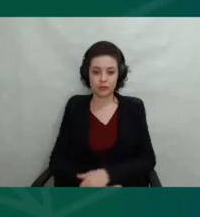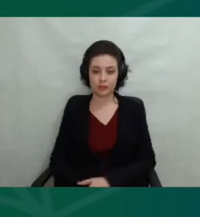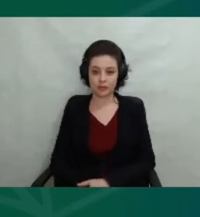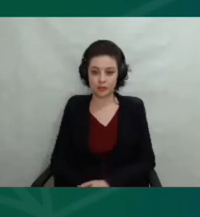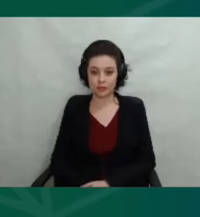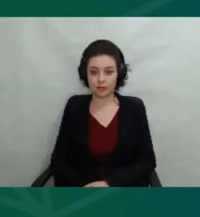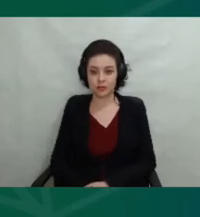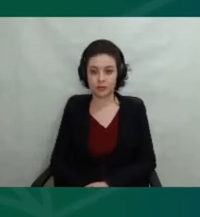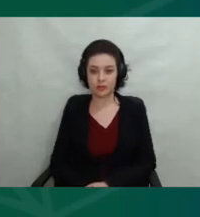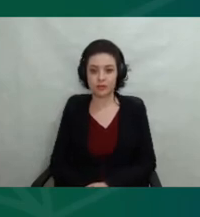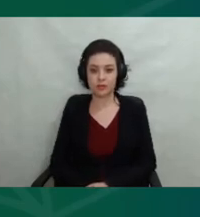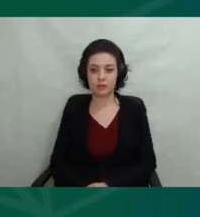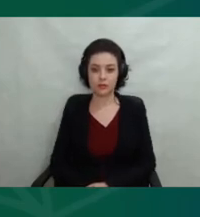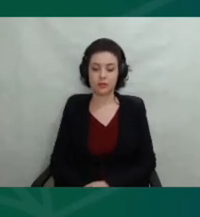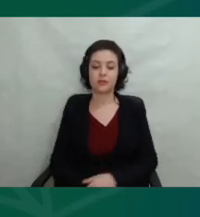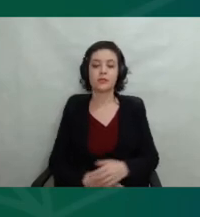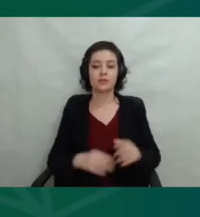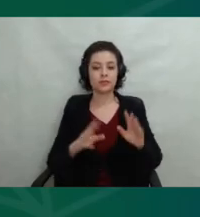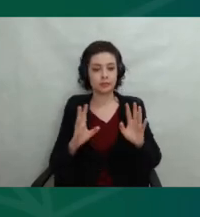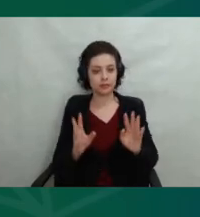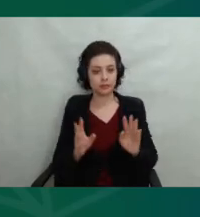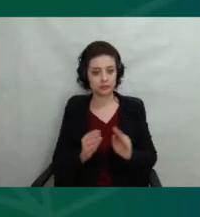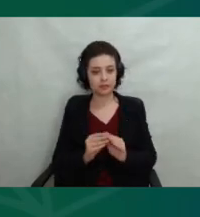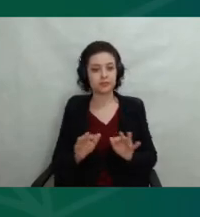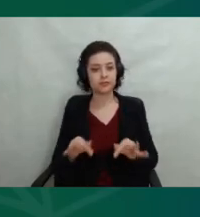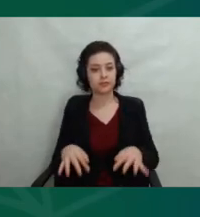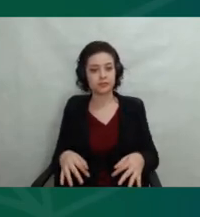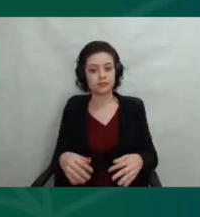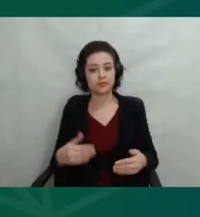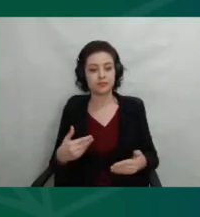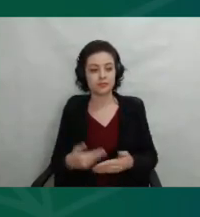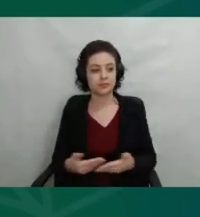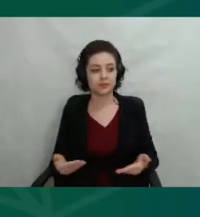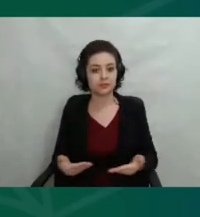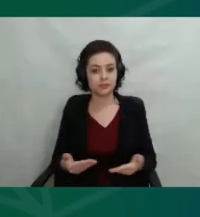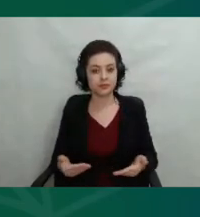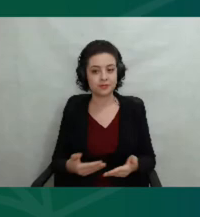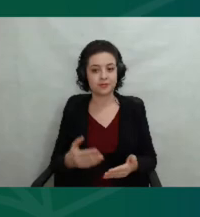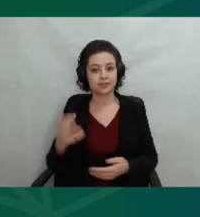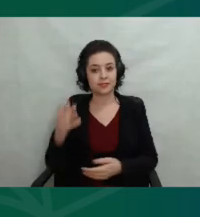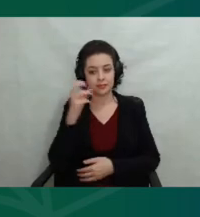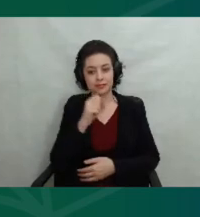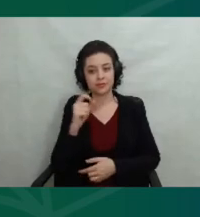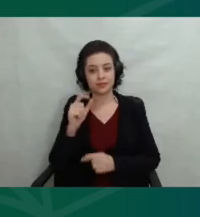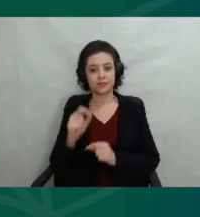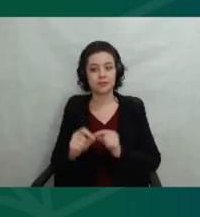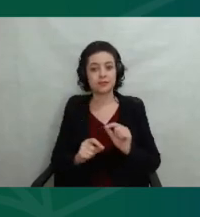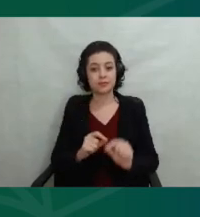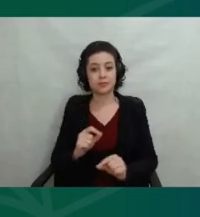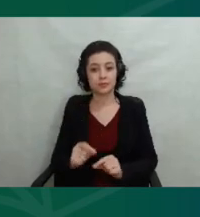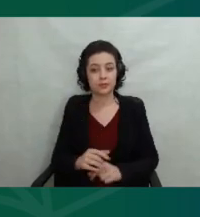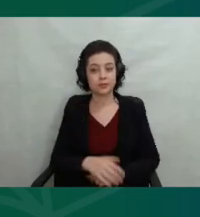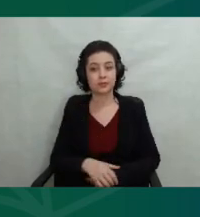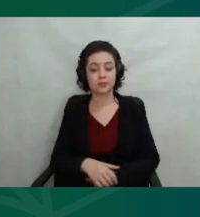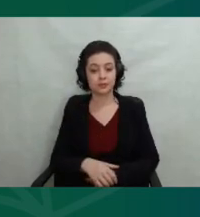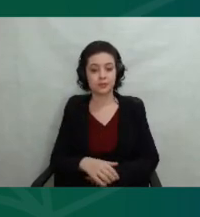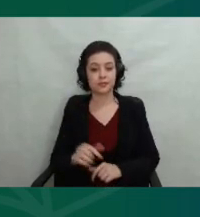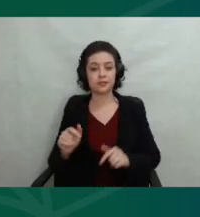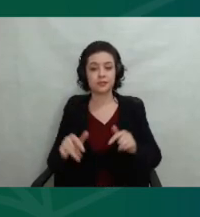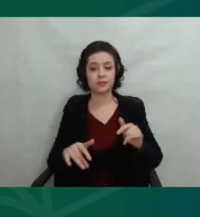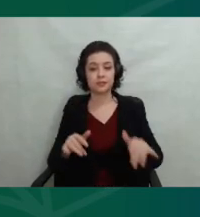Bom, e concluindo o que até agora temos aprendido, é que a descarga contínua